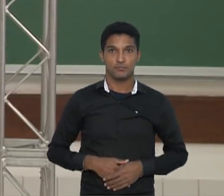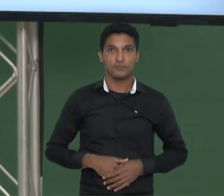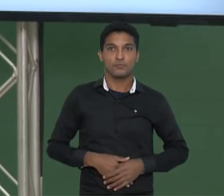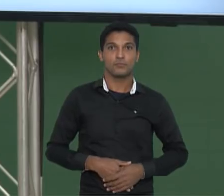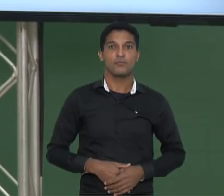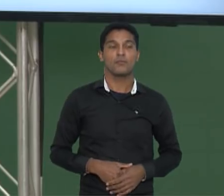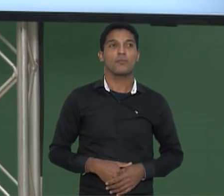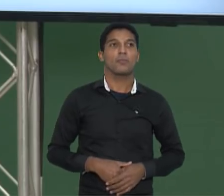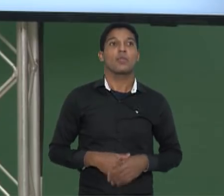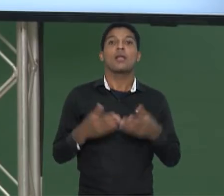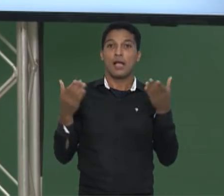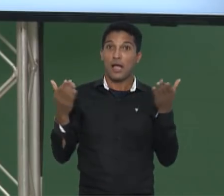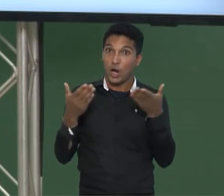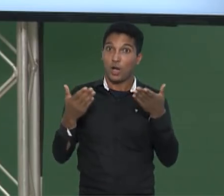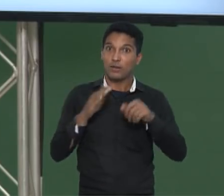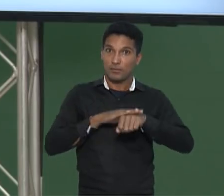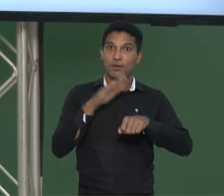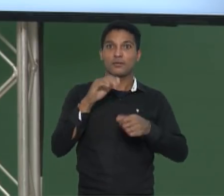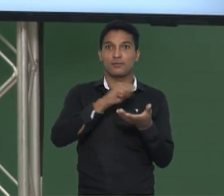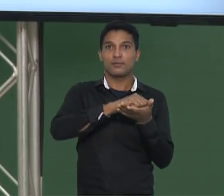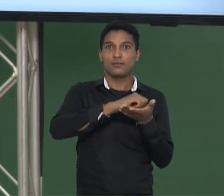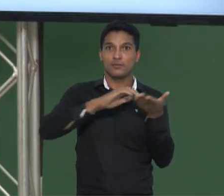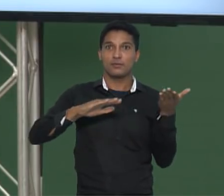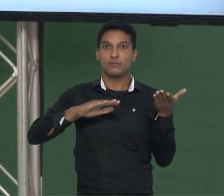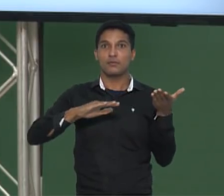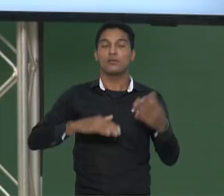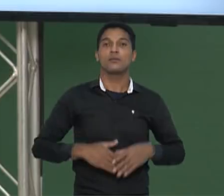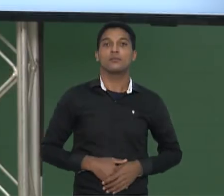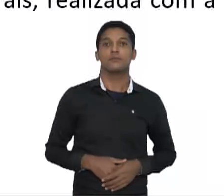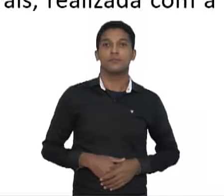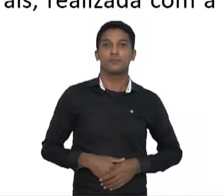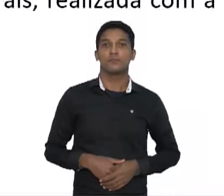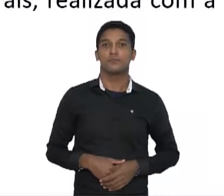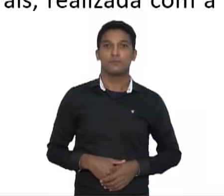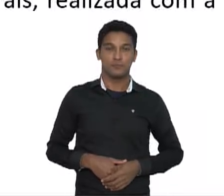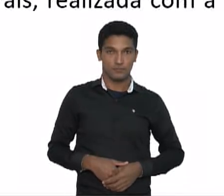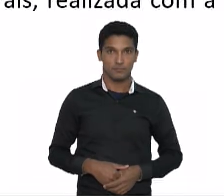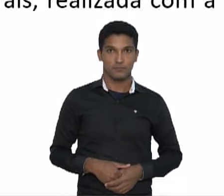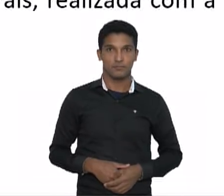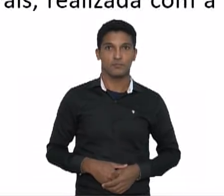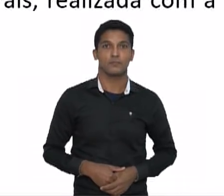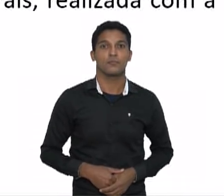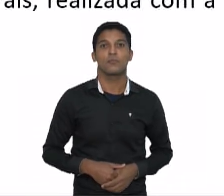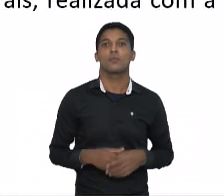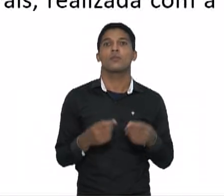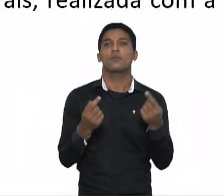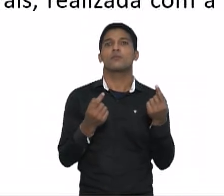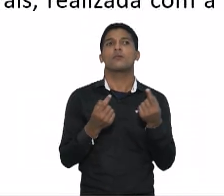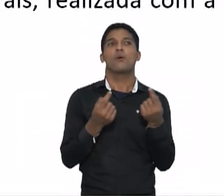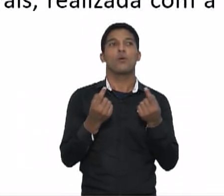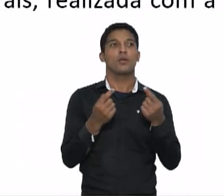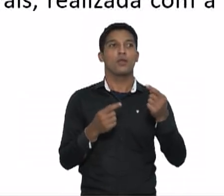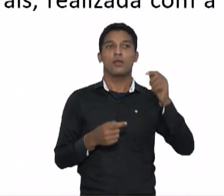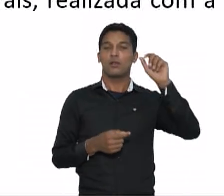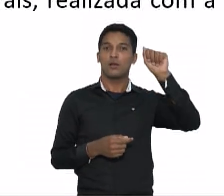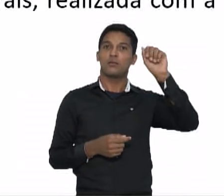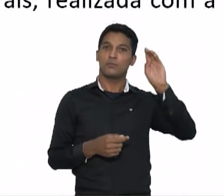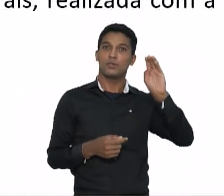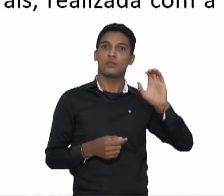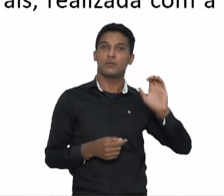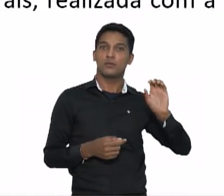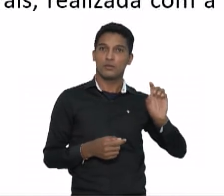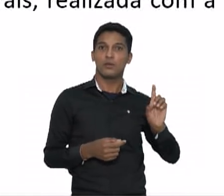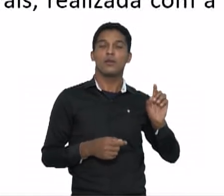Agora nós vamos fazer mais uma atividade. Qual afirmação melhor define a escalada esportiva